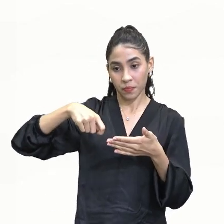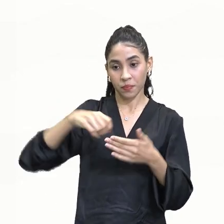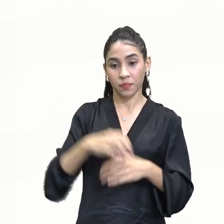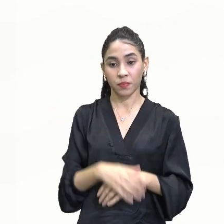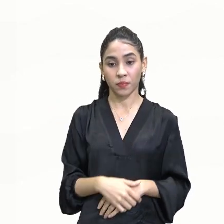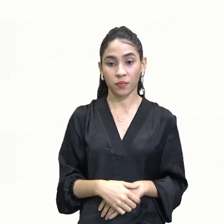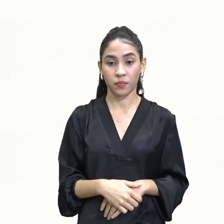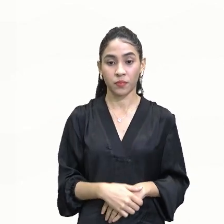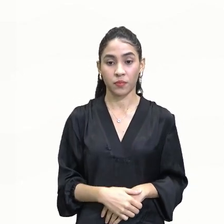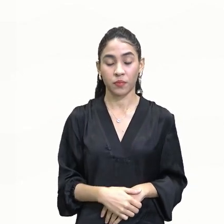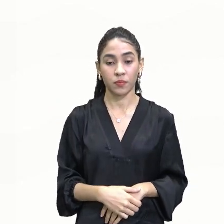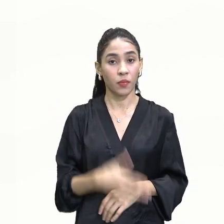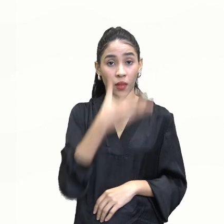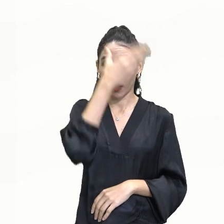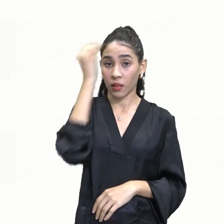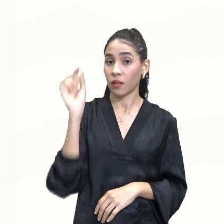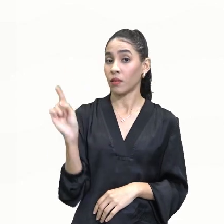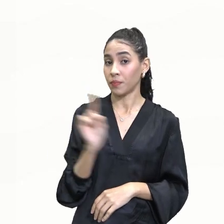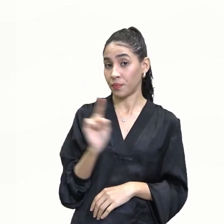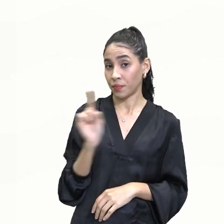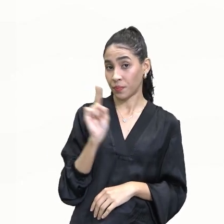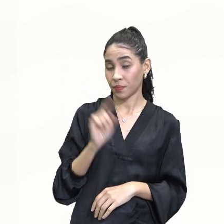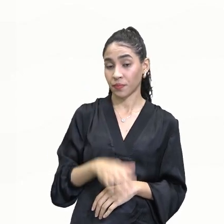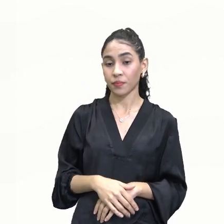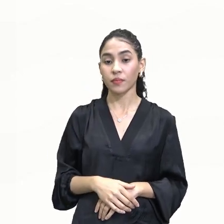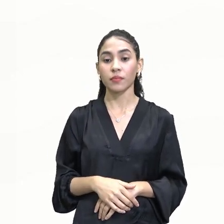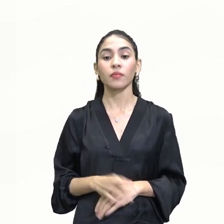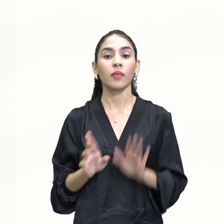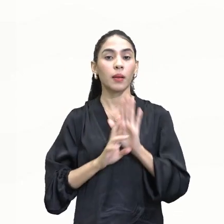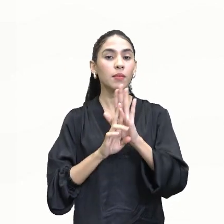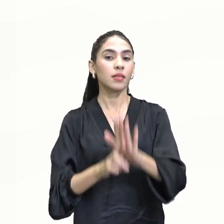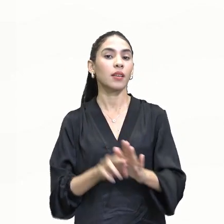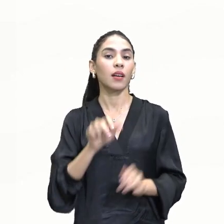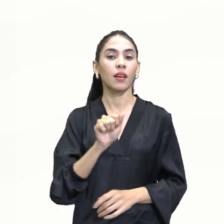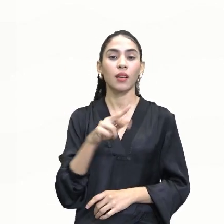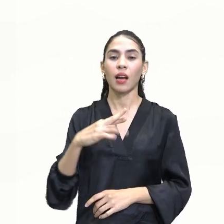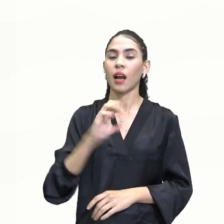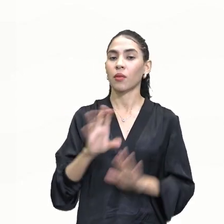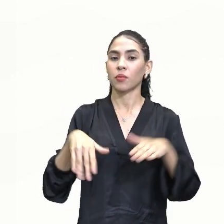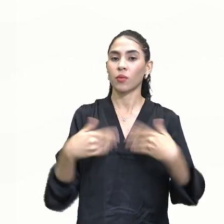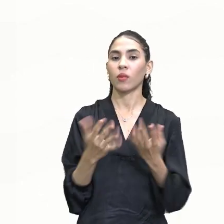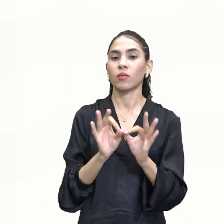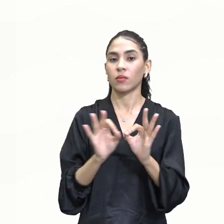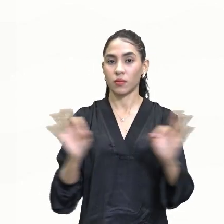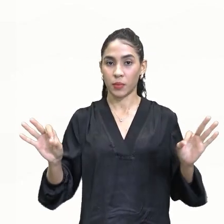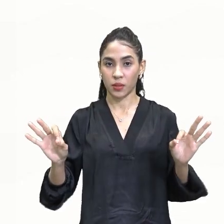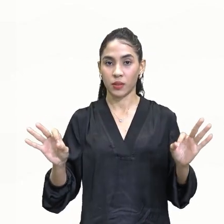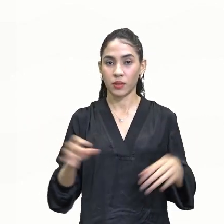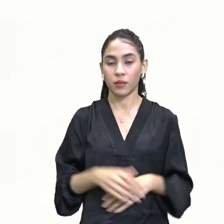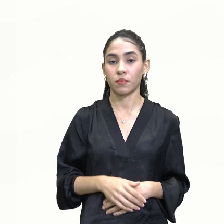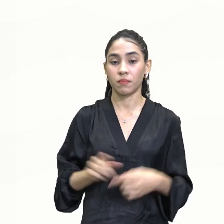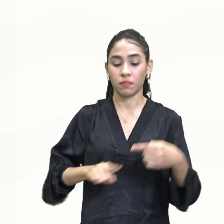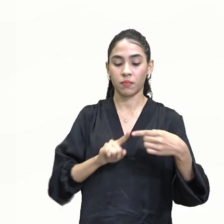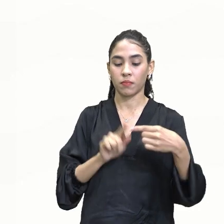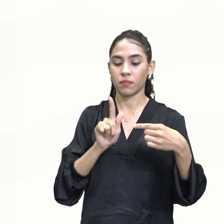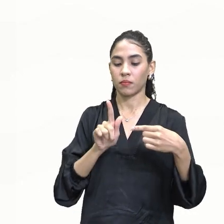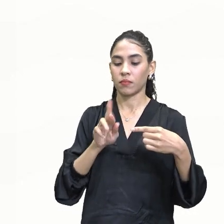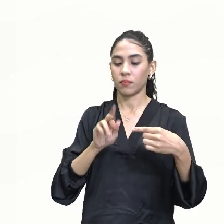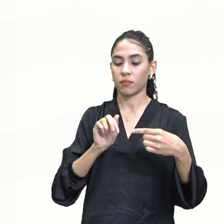anotações possíveis e não esqueça, para representar arco eu tenho quais medidas? O grau e